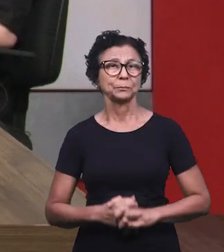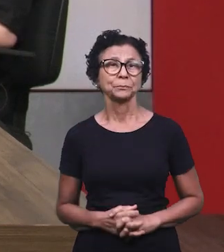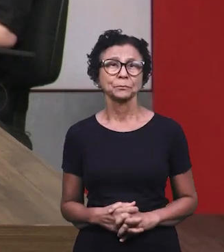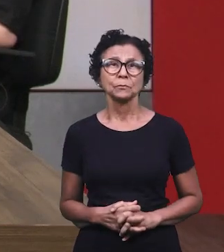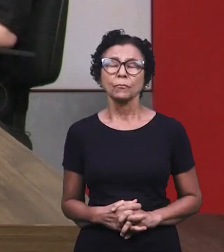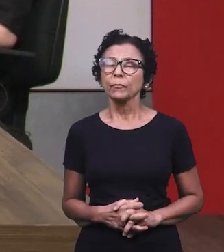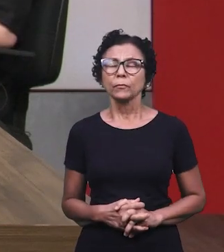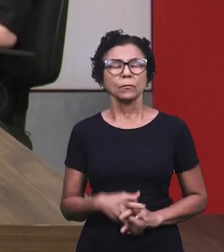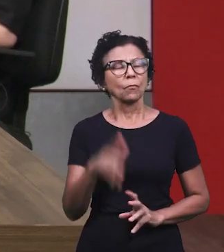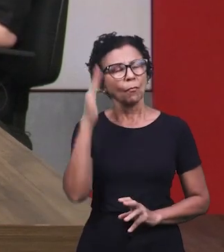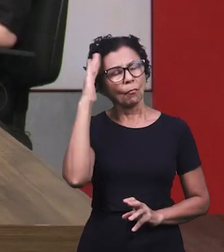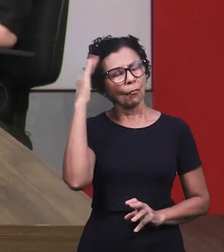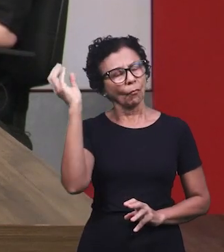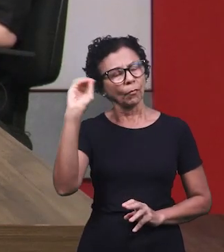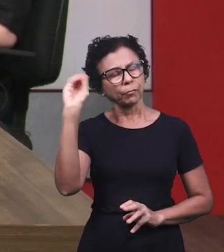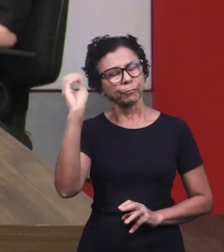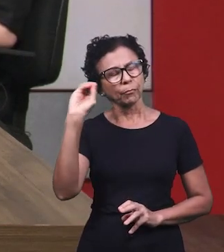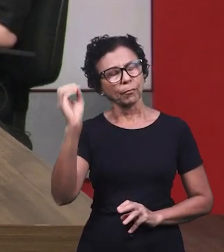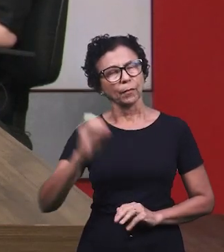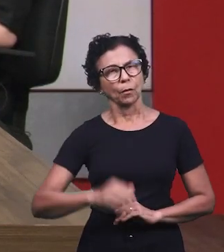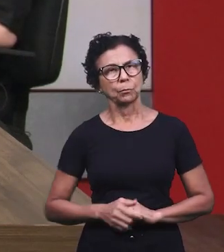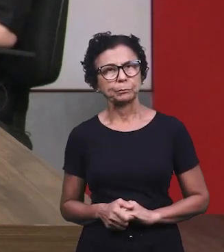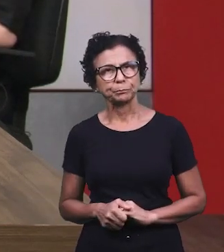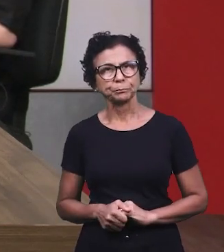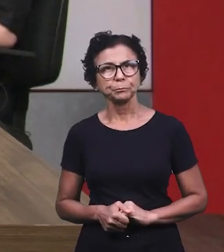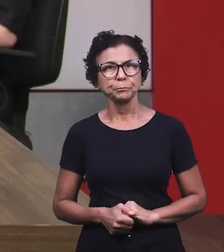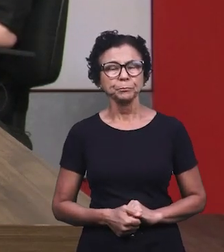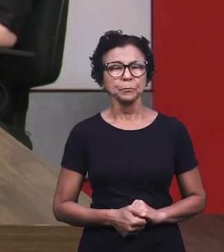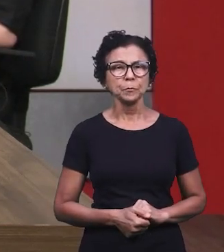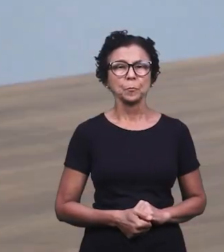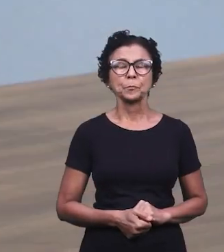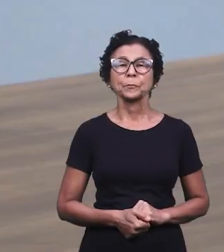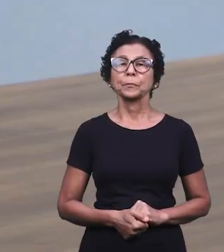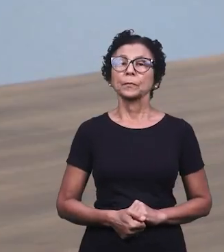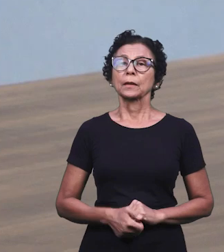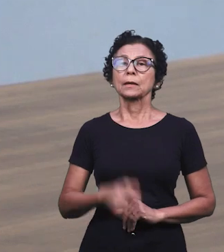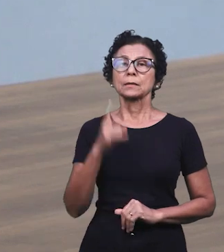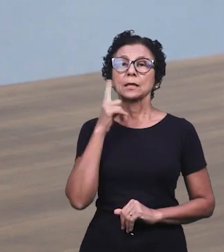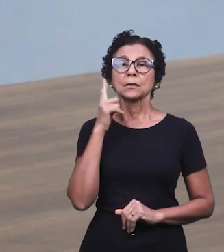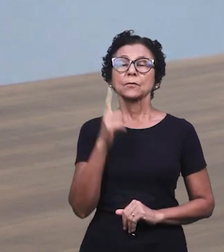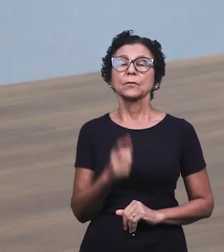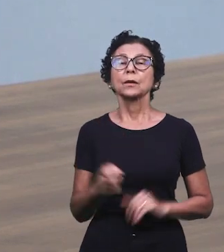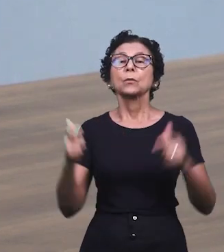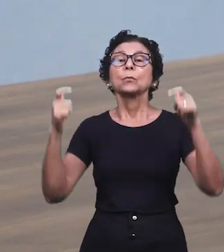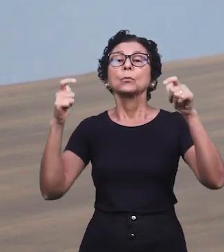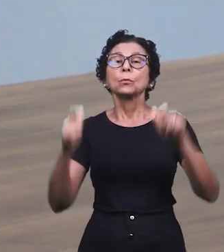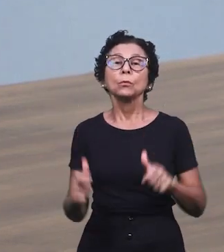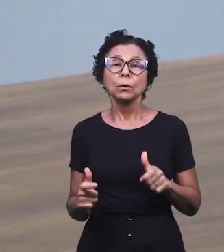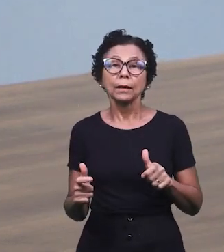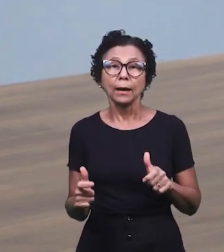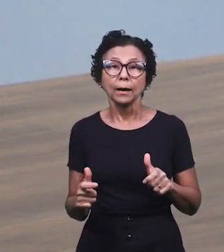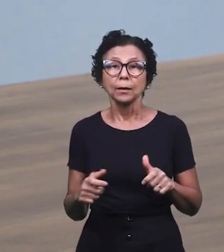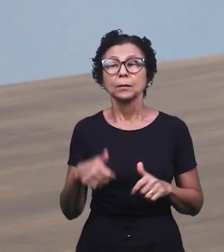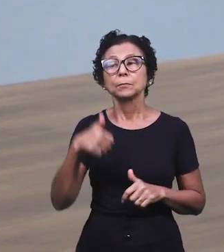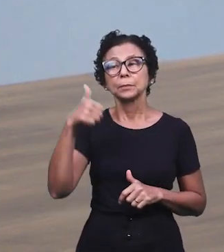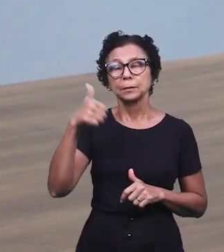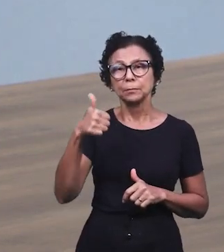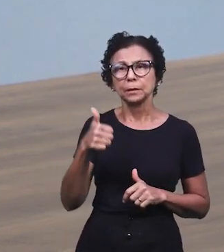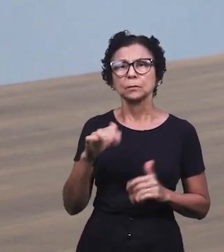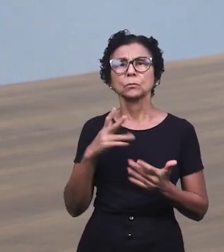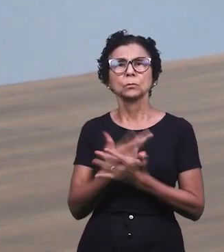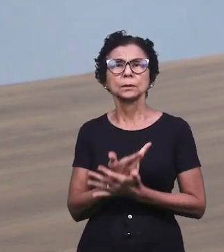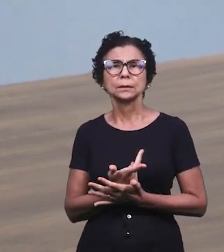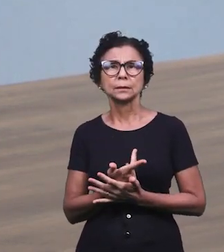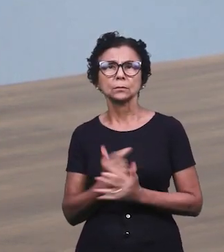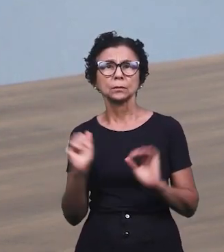primeiro é o lugar. Depois, o que vai acontecer nesse lugar? Vai ter uma festa, uma linda festa. E quem é